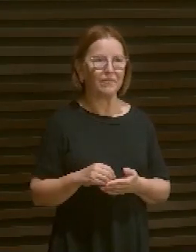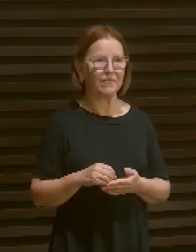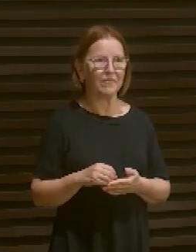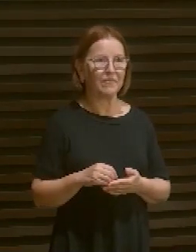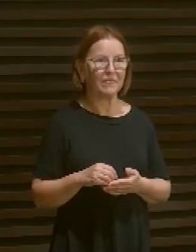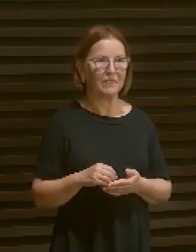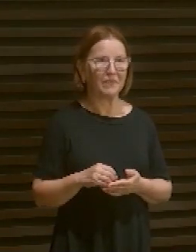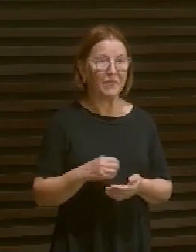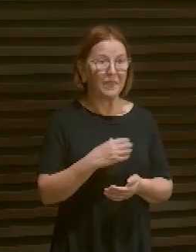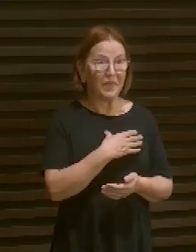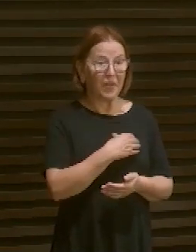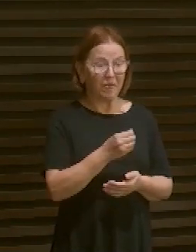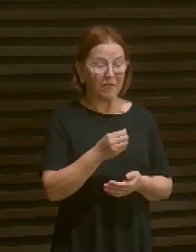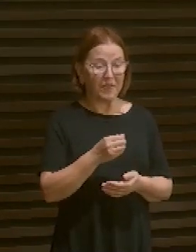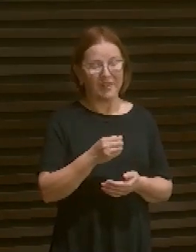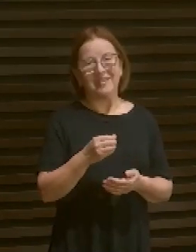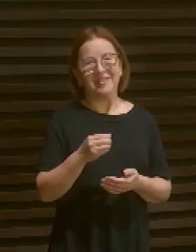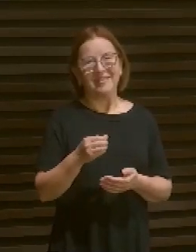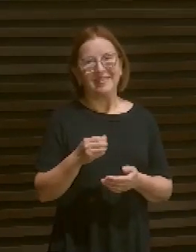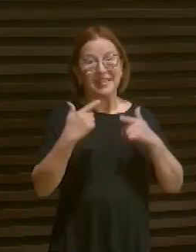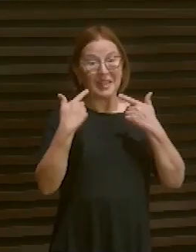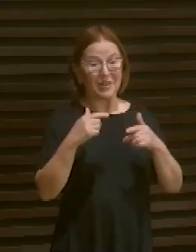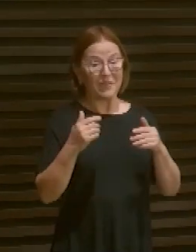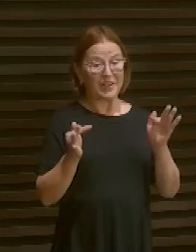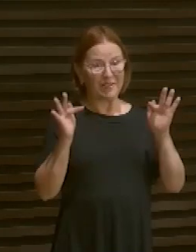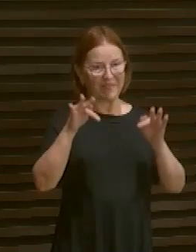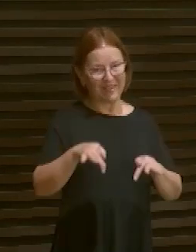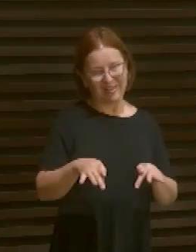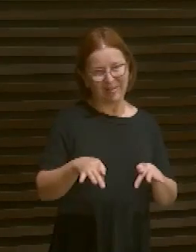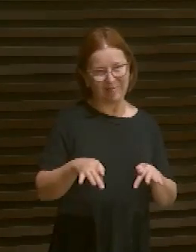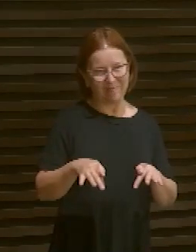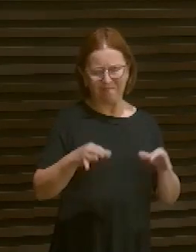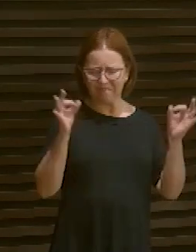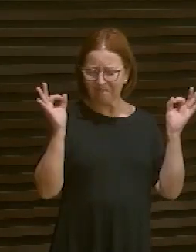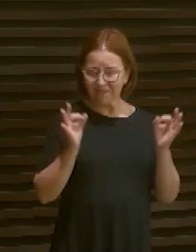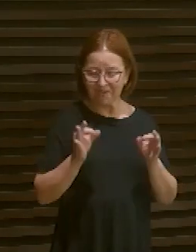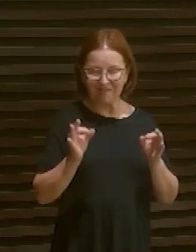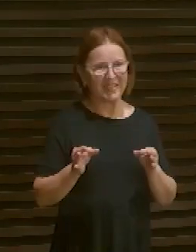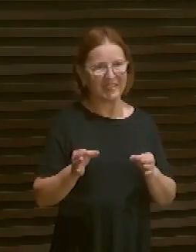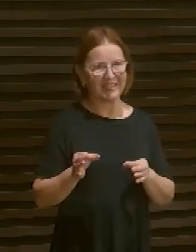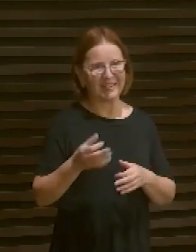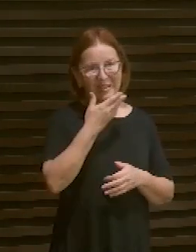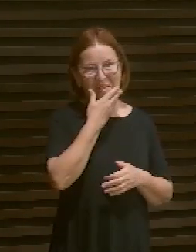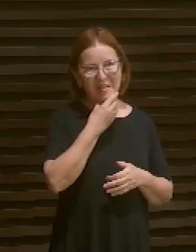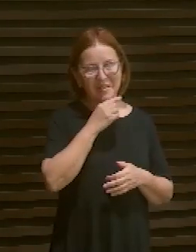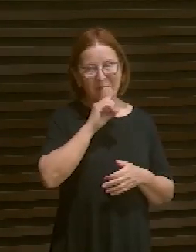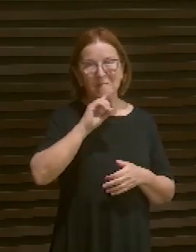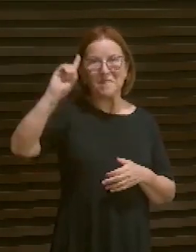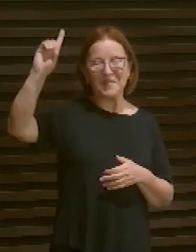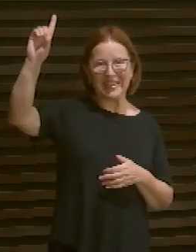final, conclusiva, sem retoques do Pai. Ele